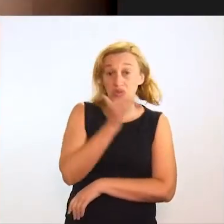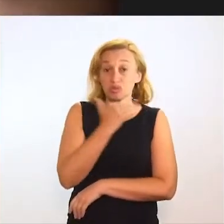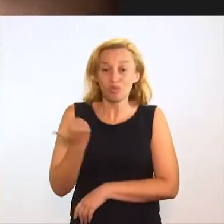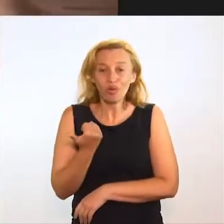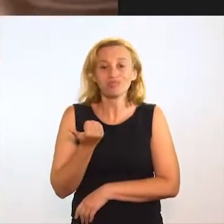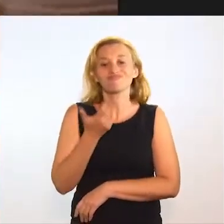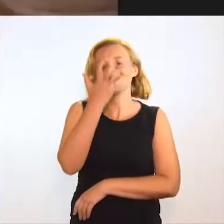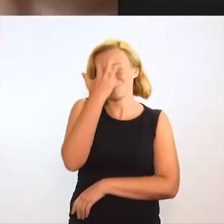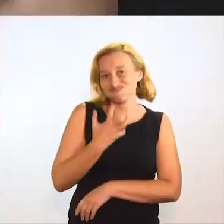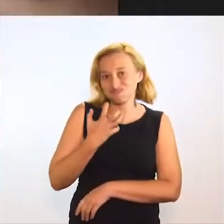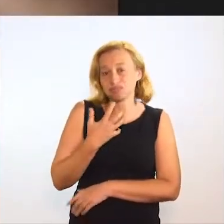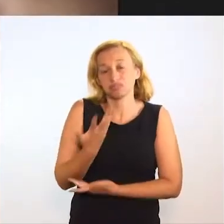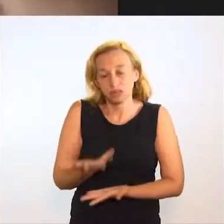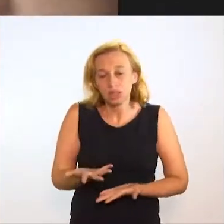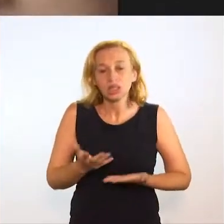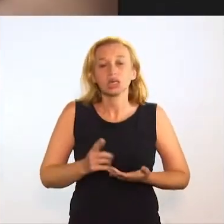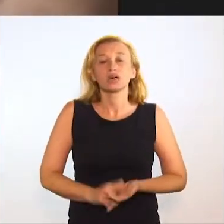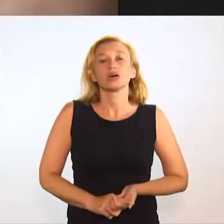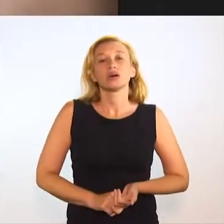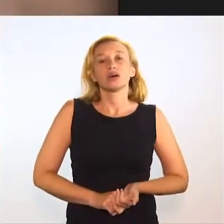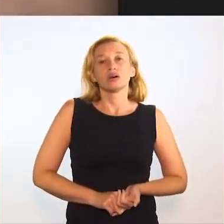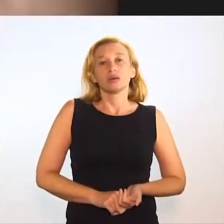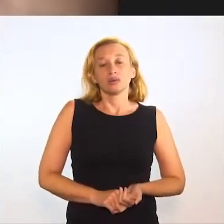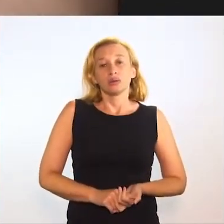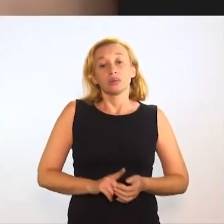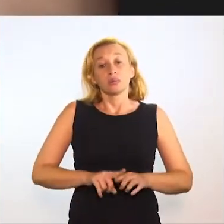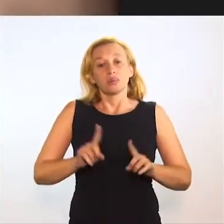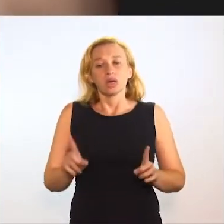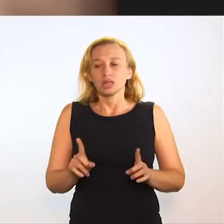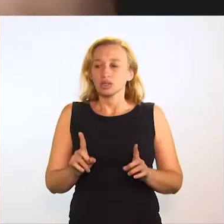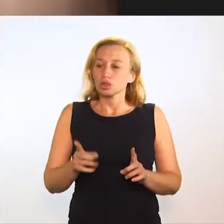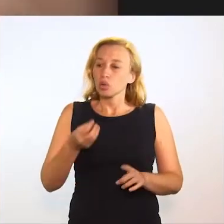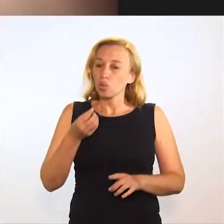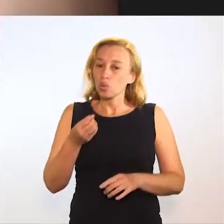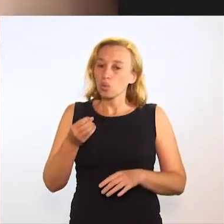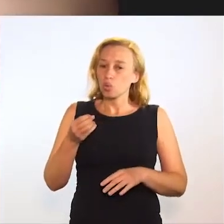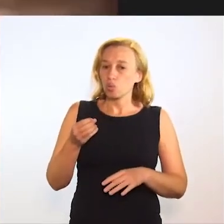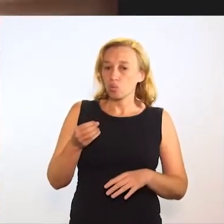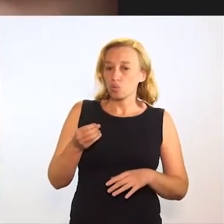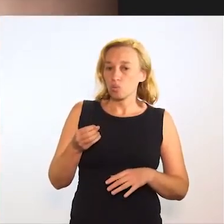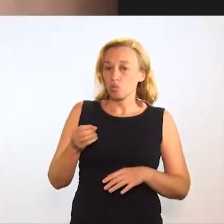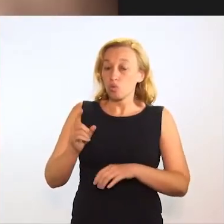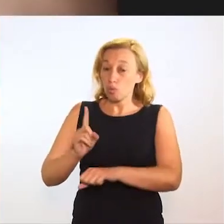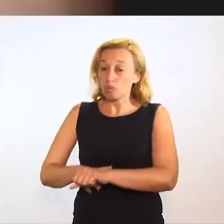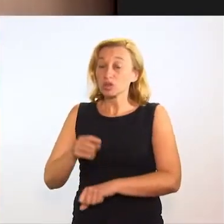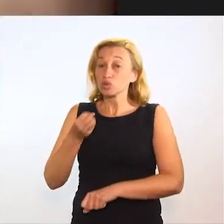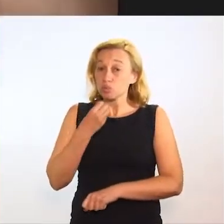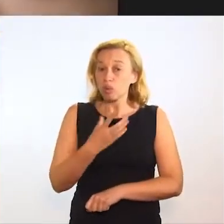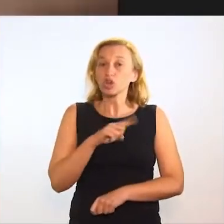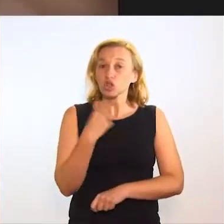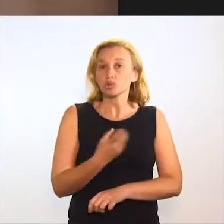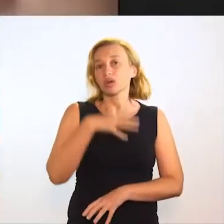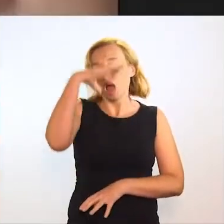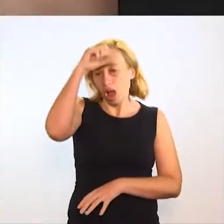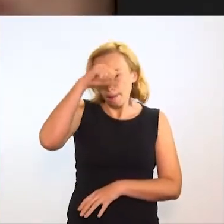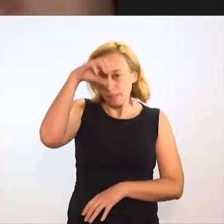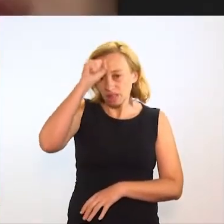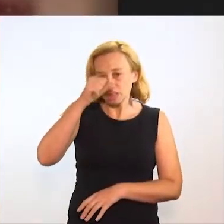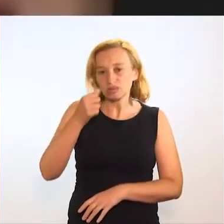é muito, muito grave, mas o lado bom foi que a gente